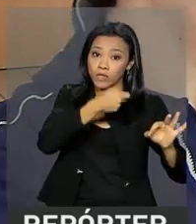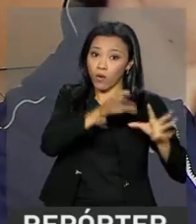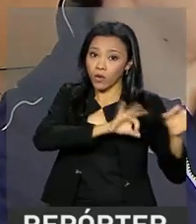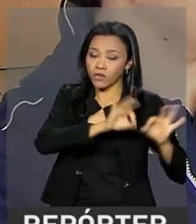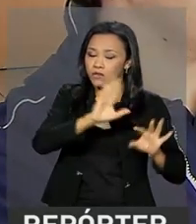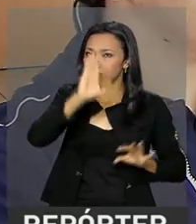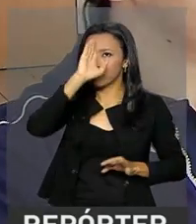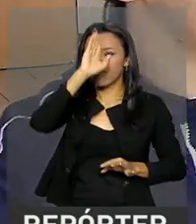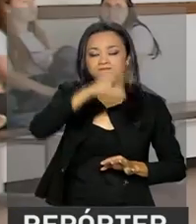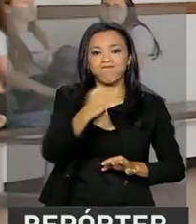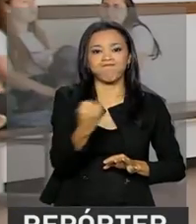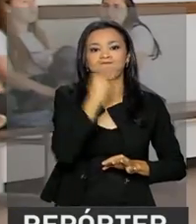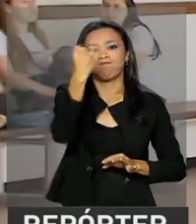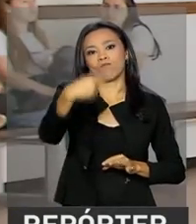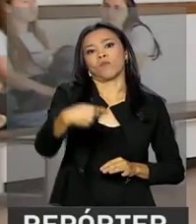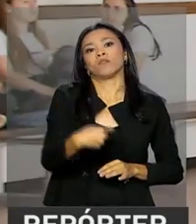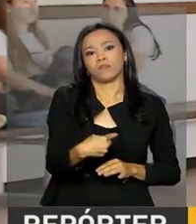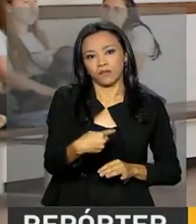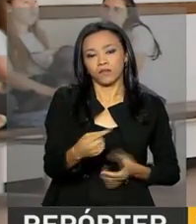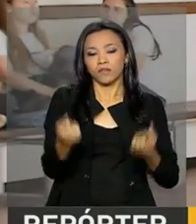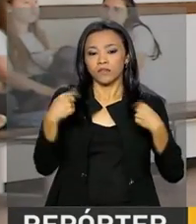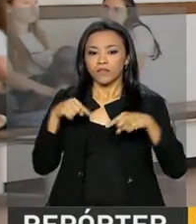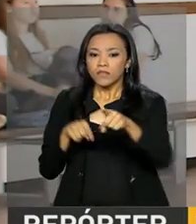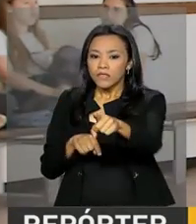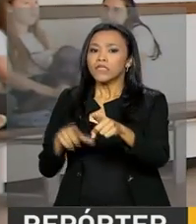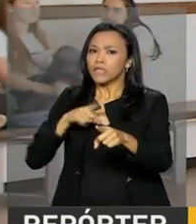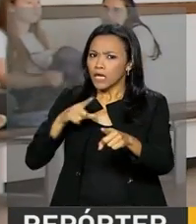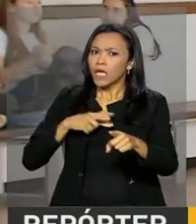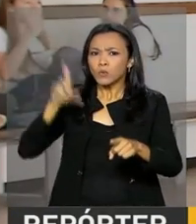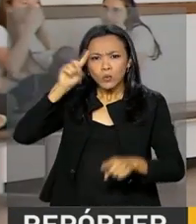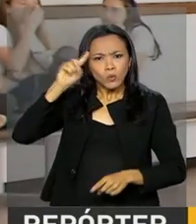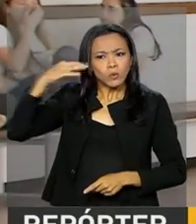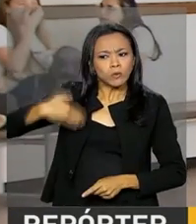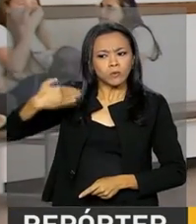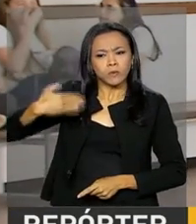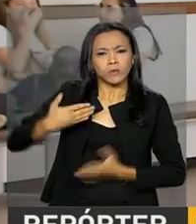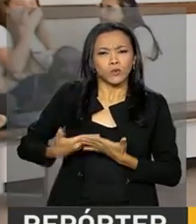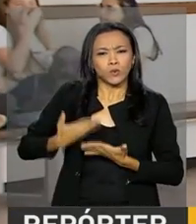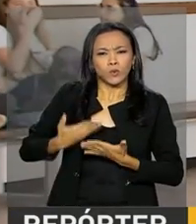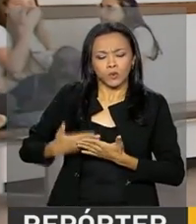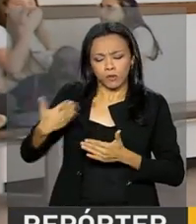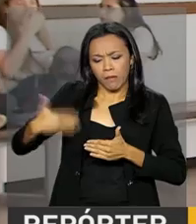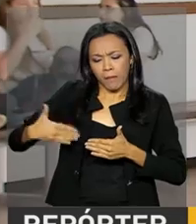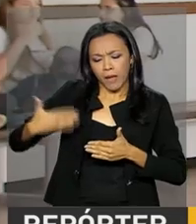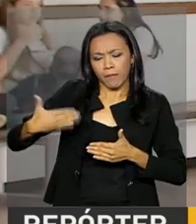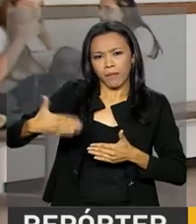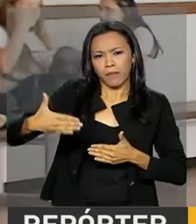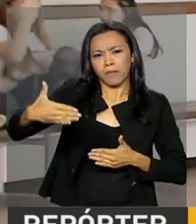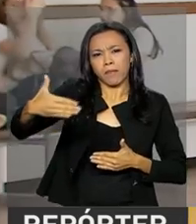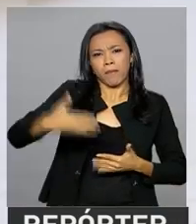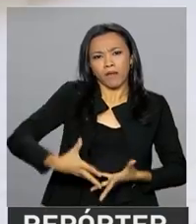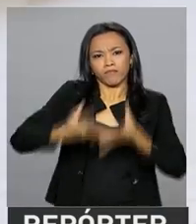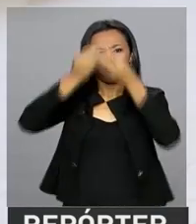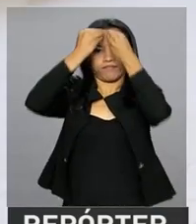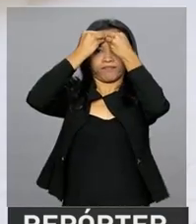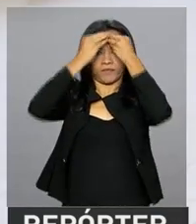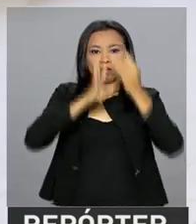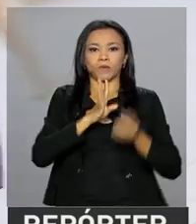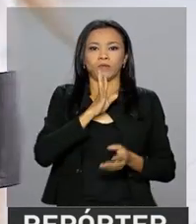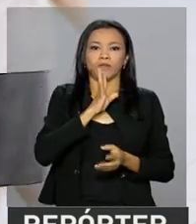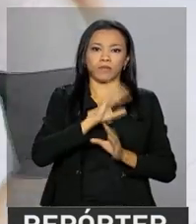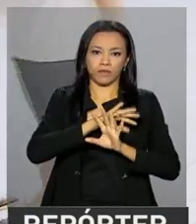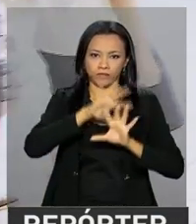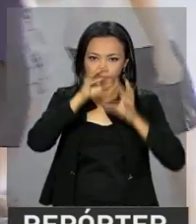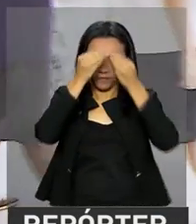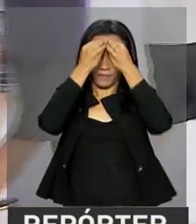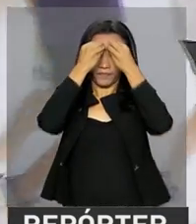bom resultado no exame tendo uma eh rotina de estudos para fundamentar bem o conteúdo na sua cabeça para ajudar